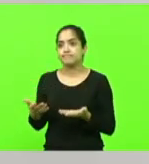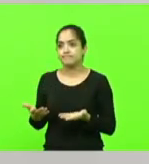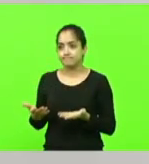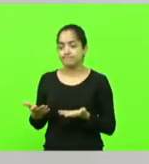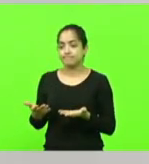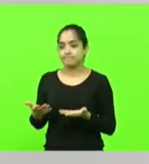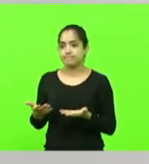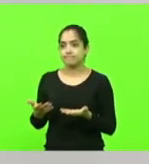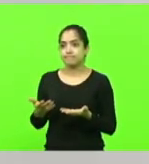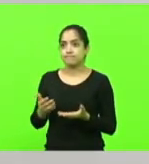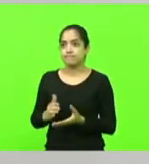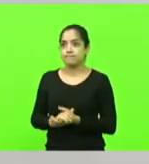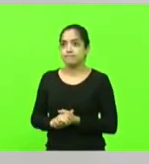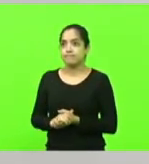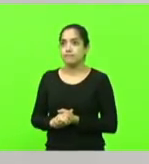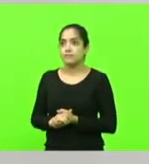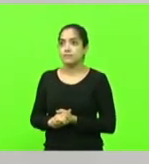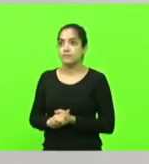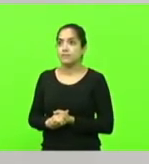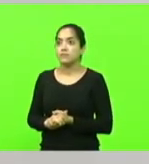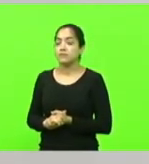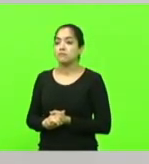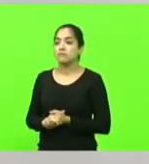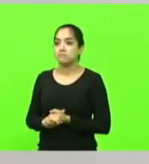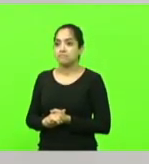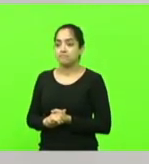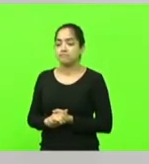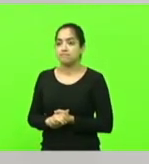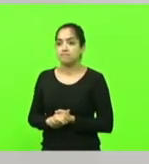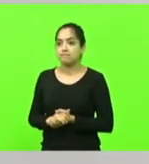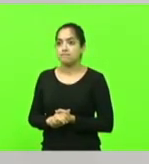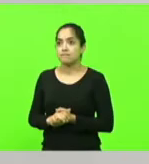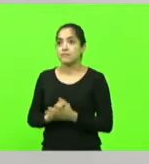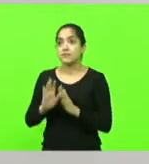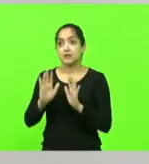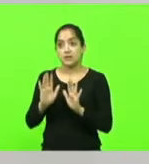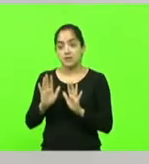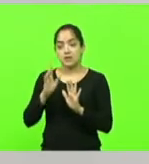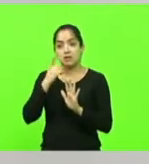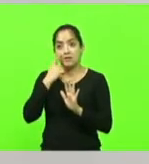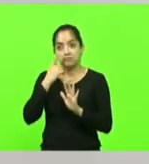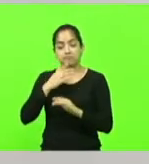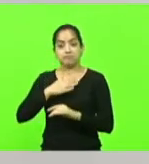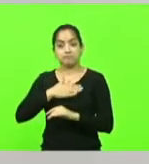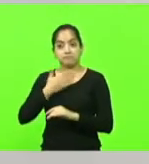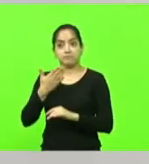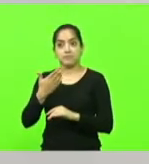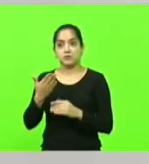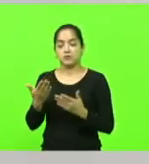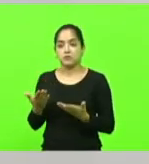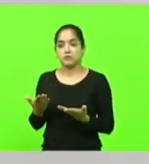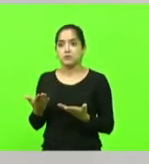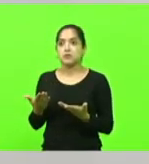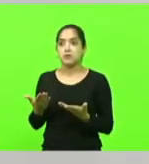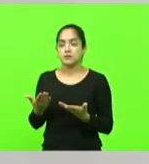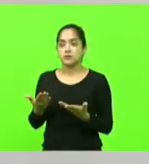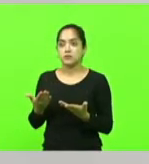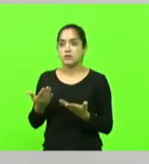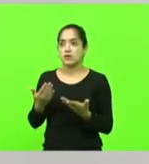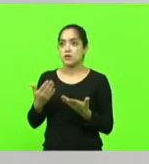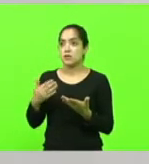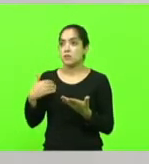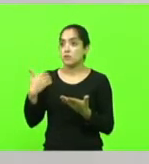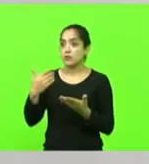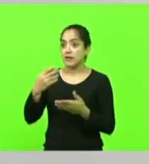É bom de ver, hein? É bom de ver. Mas eu estou assustado. Eu estou assustado, porque até